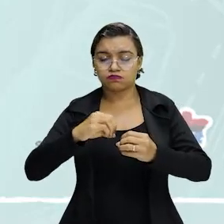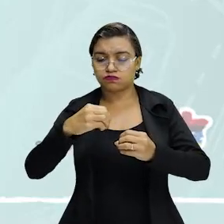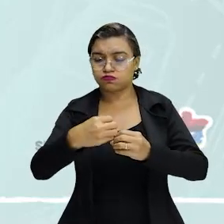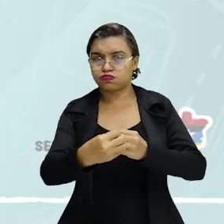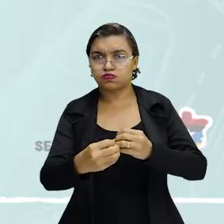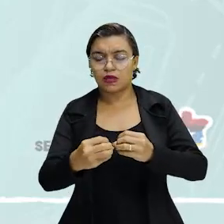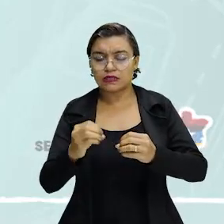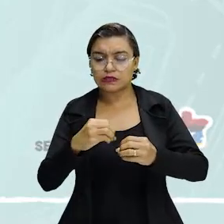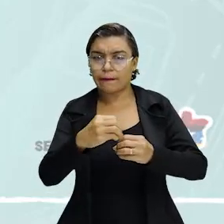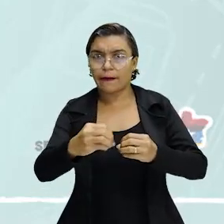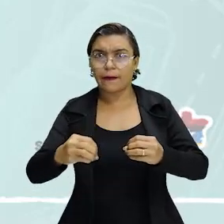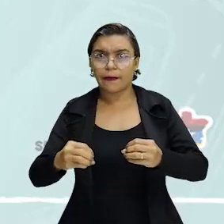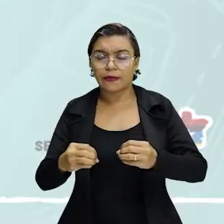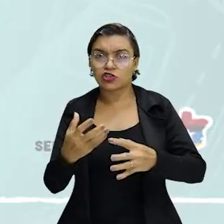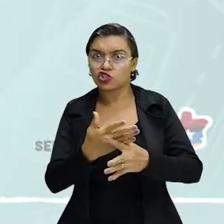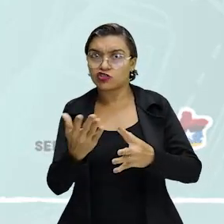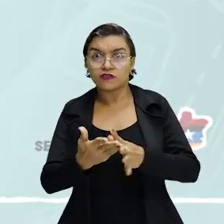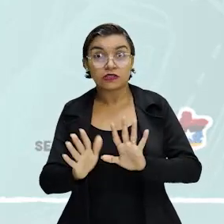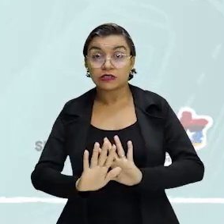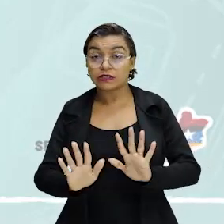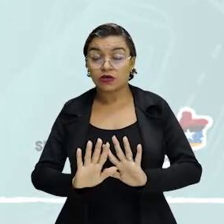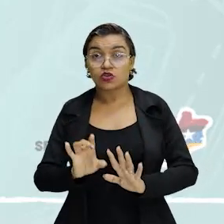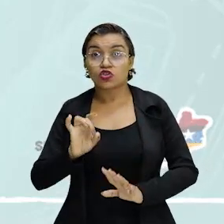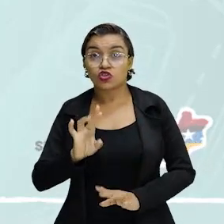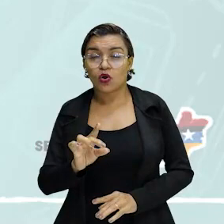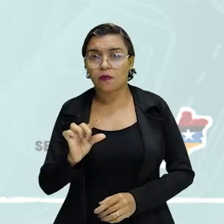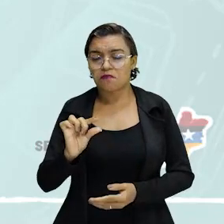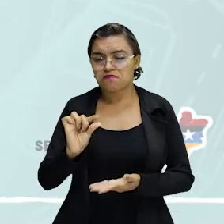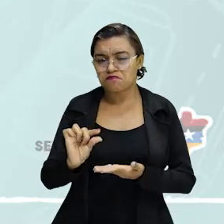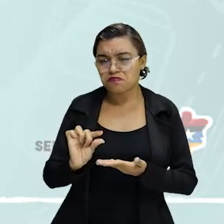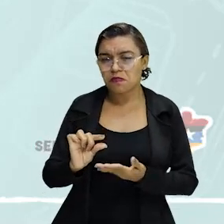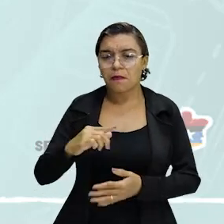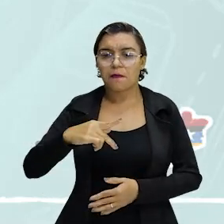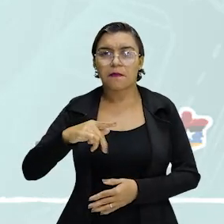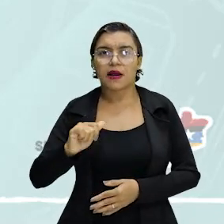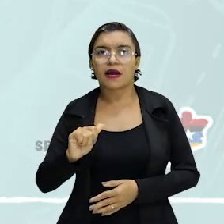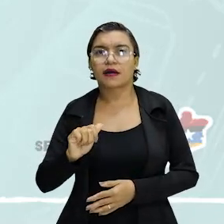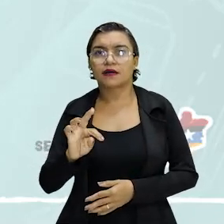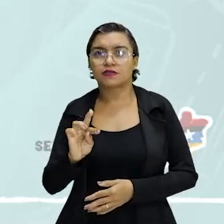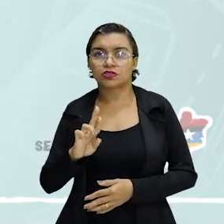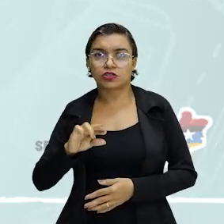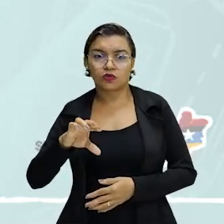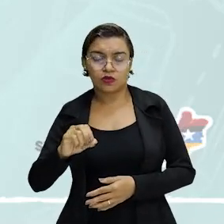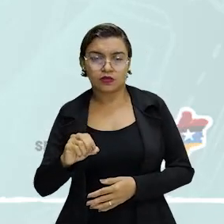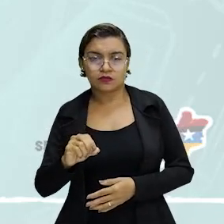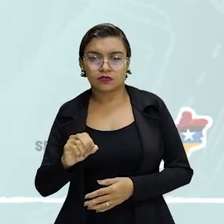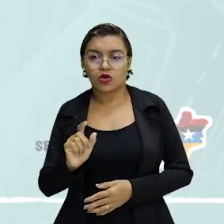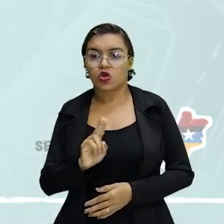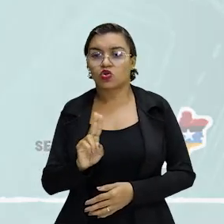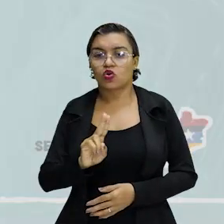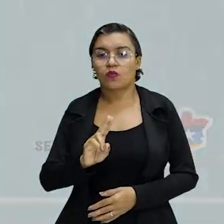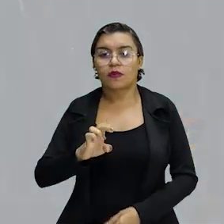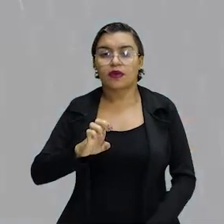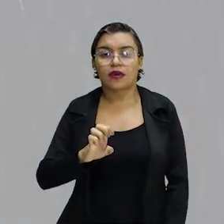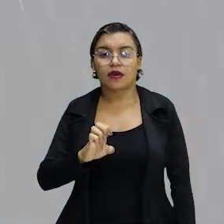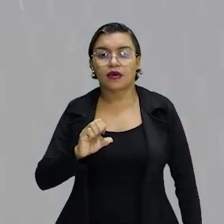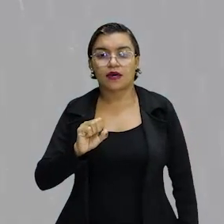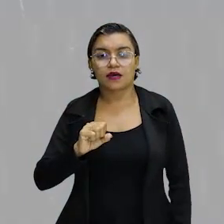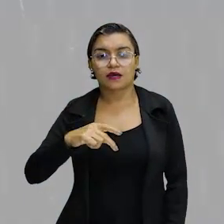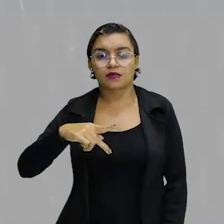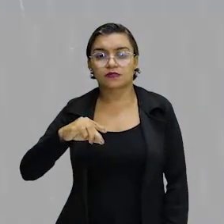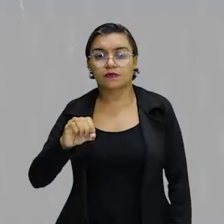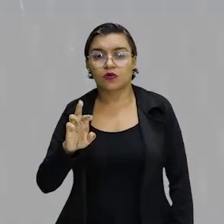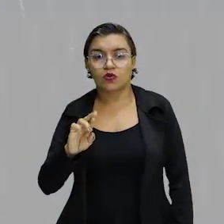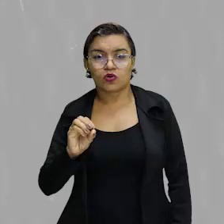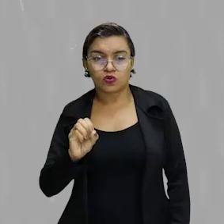formar são pequenas partículas chamadas de esporos. Por isso que tem o nome de